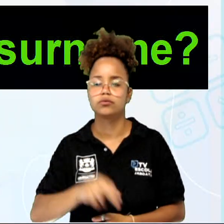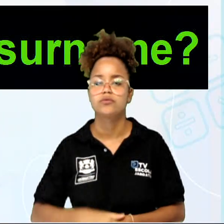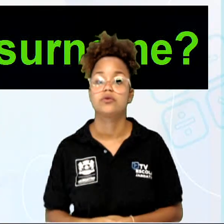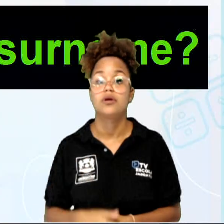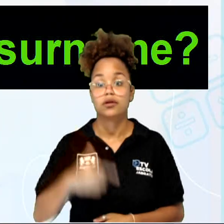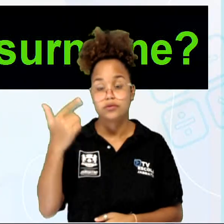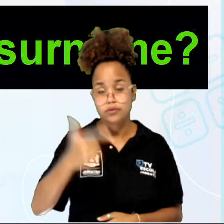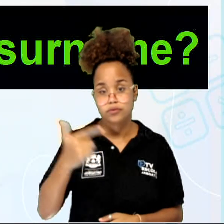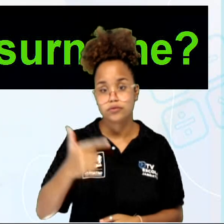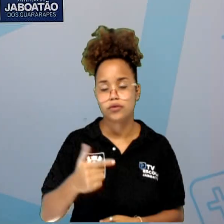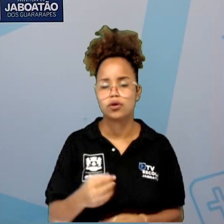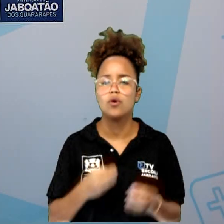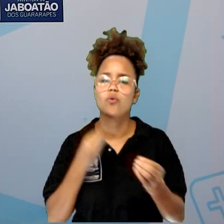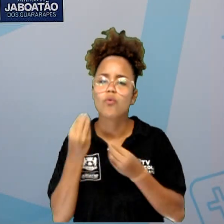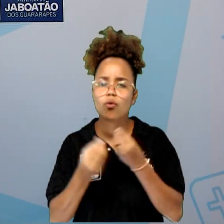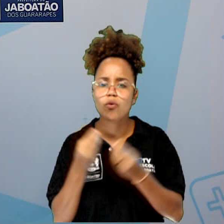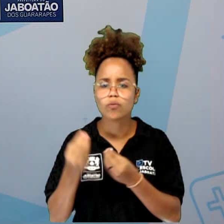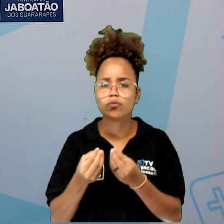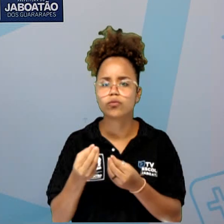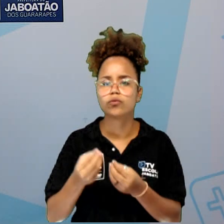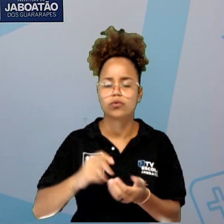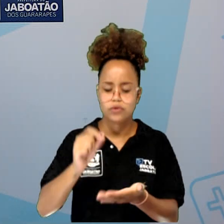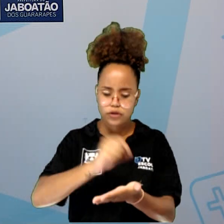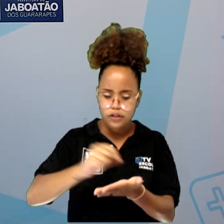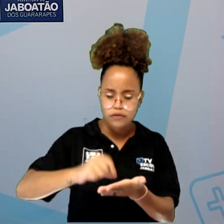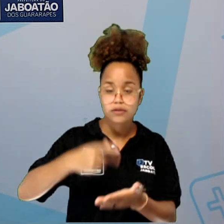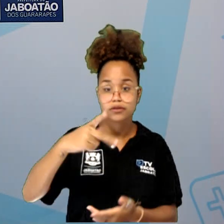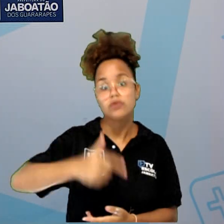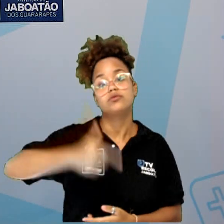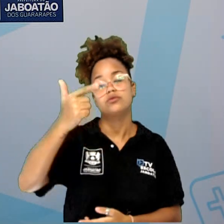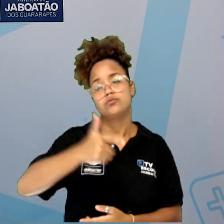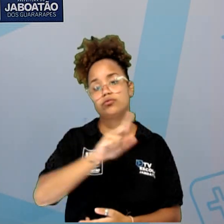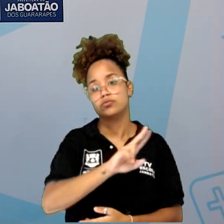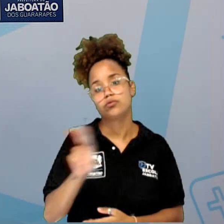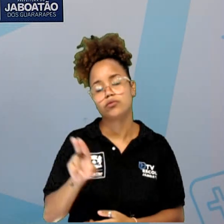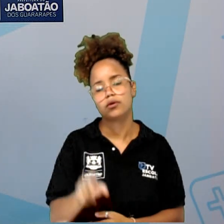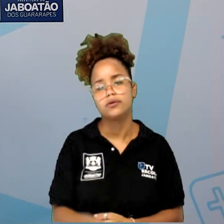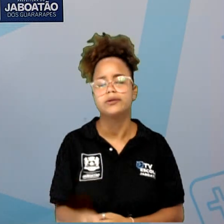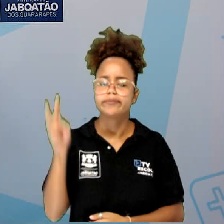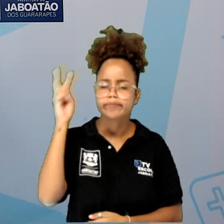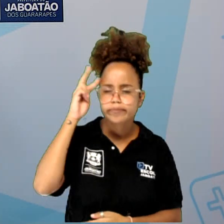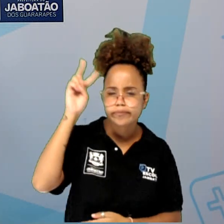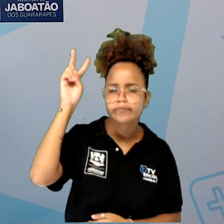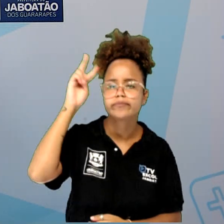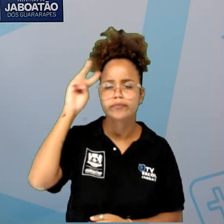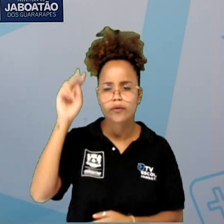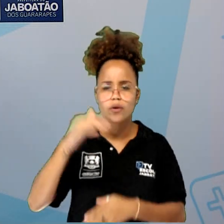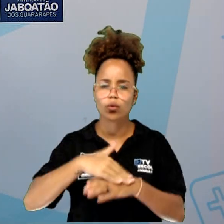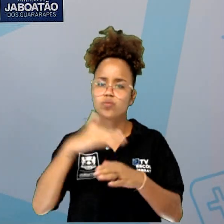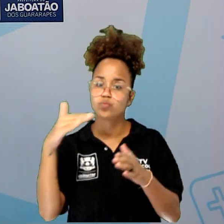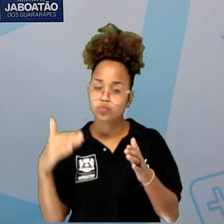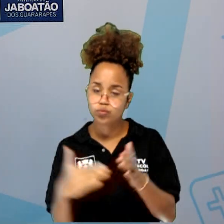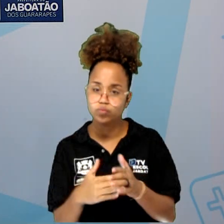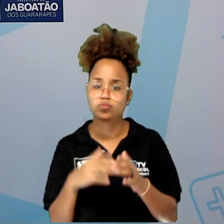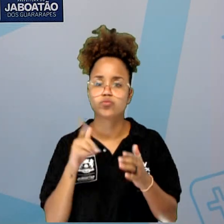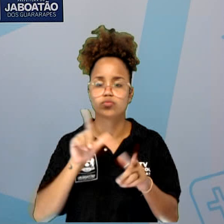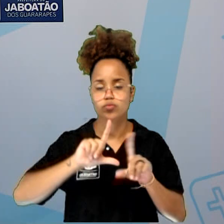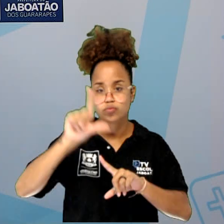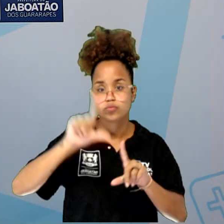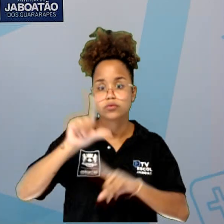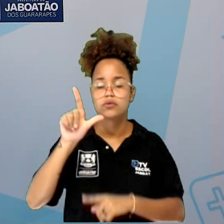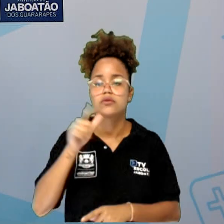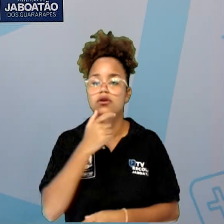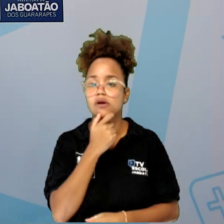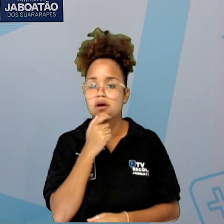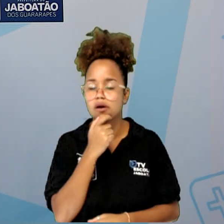spell your surname? Então, dá uma lembrada em todas as letras em inglês para